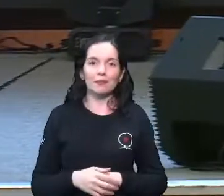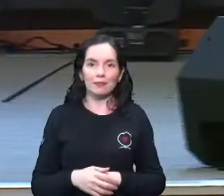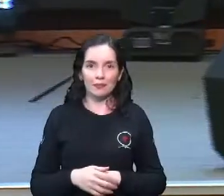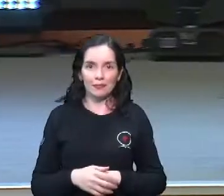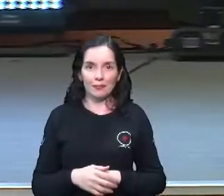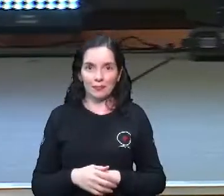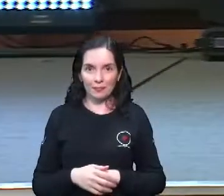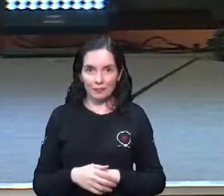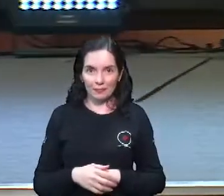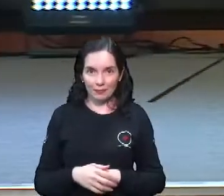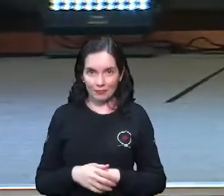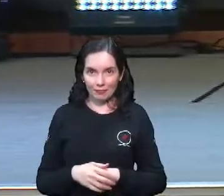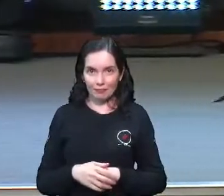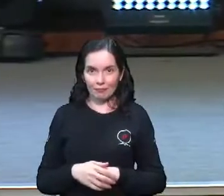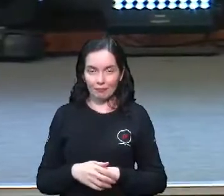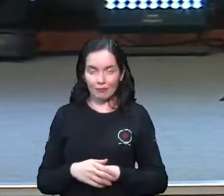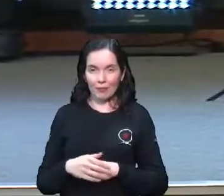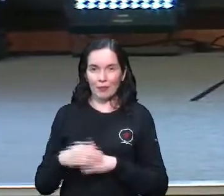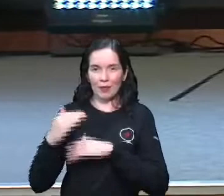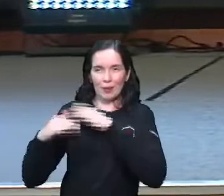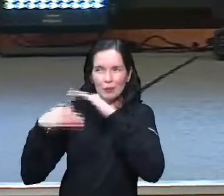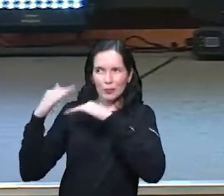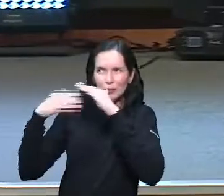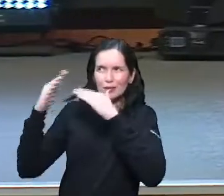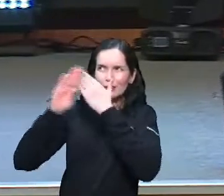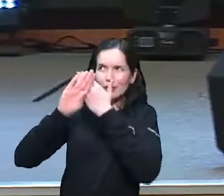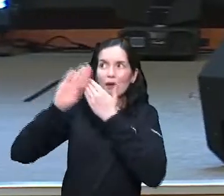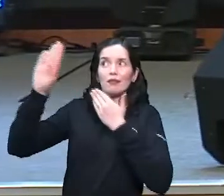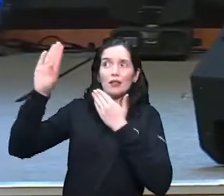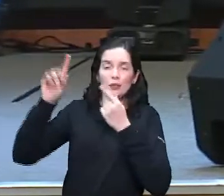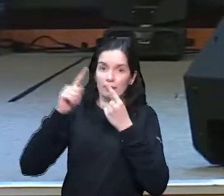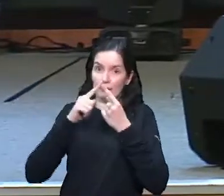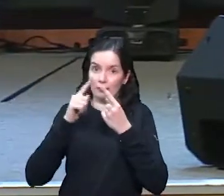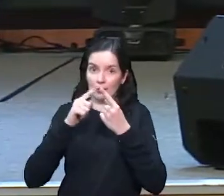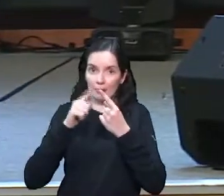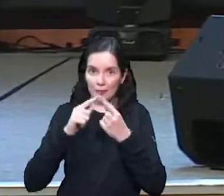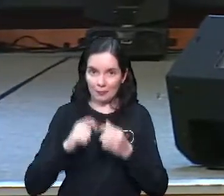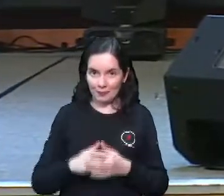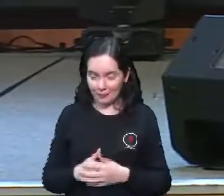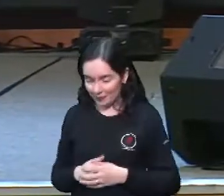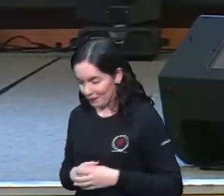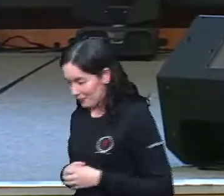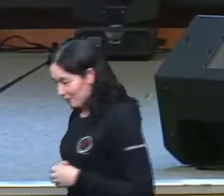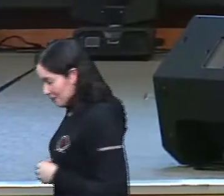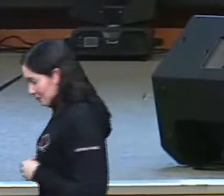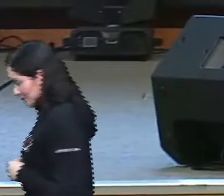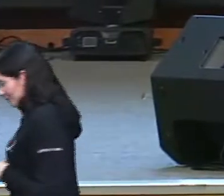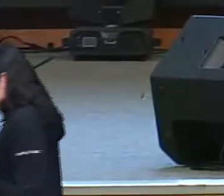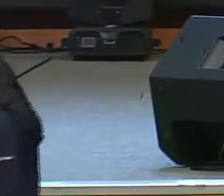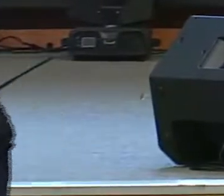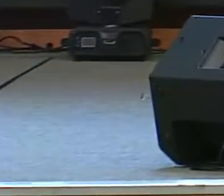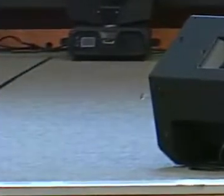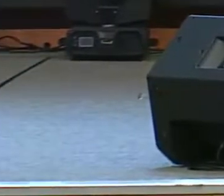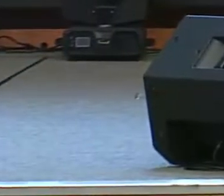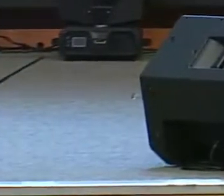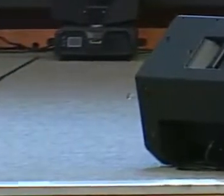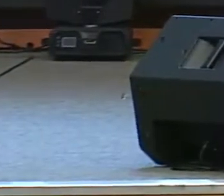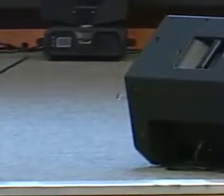o que afasta a prosperidade de nós? Primeiro, Evangelho de Lucas 1, versículo 12,